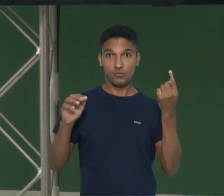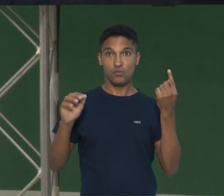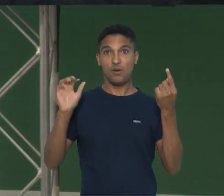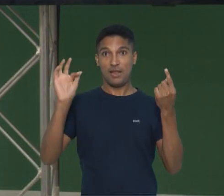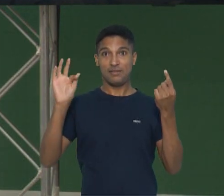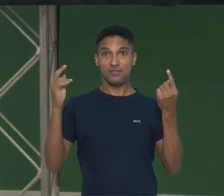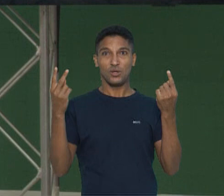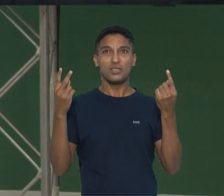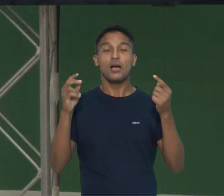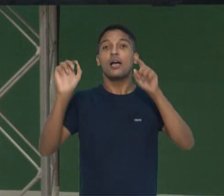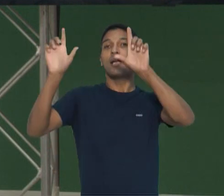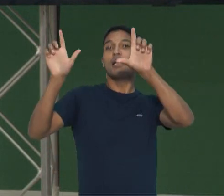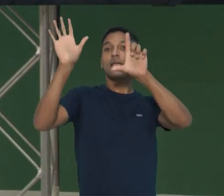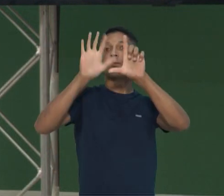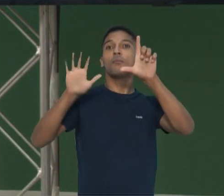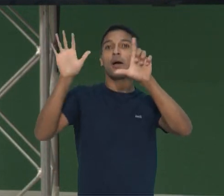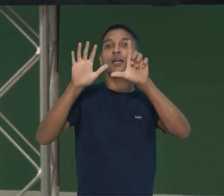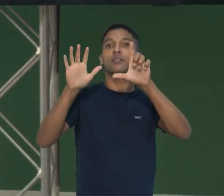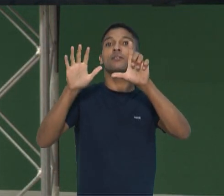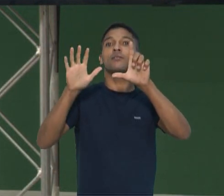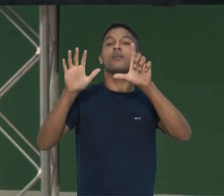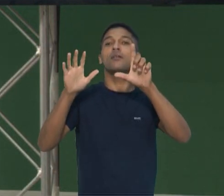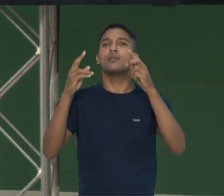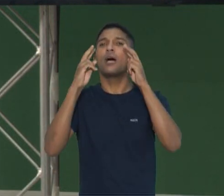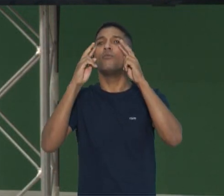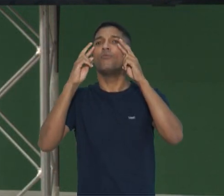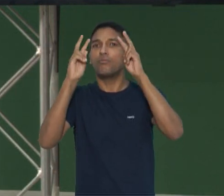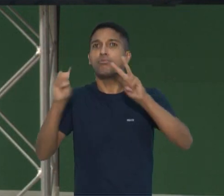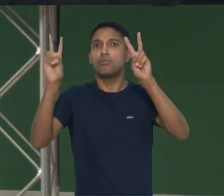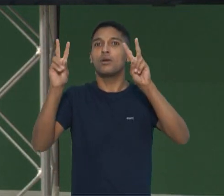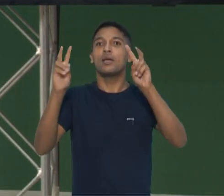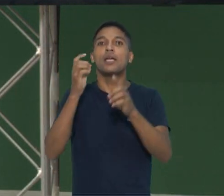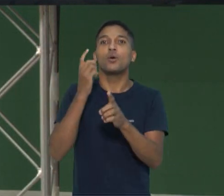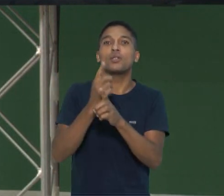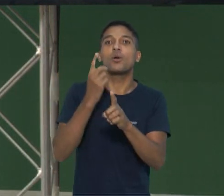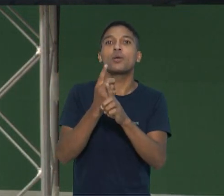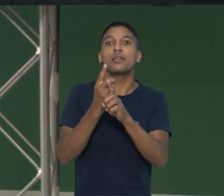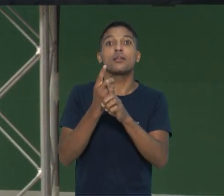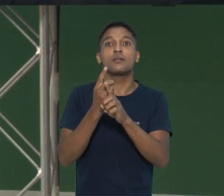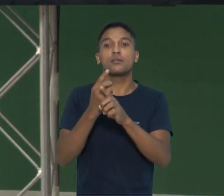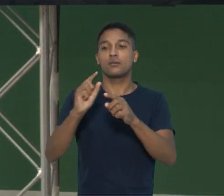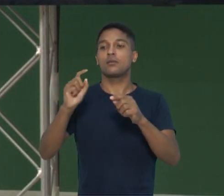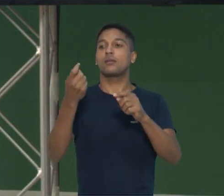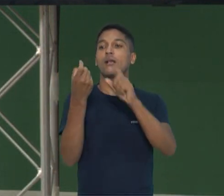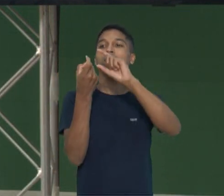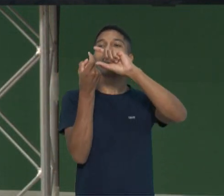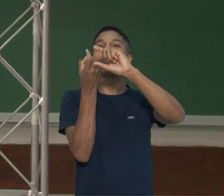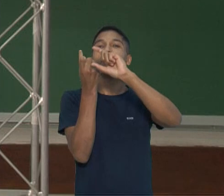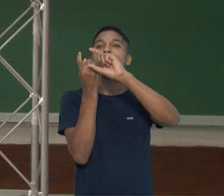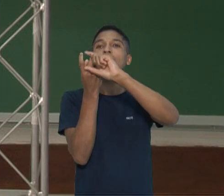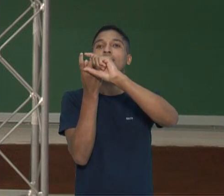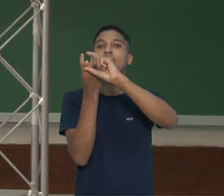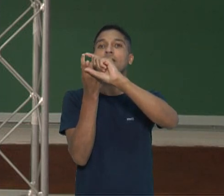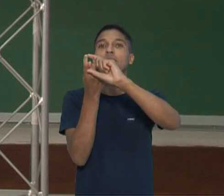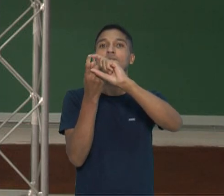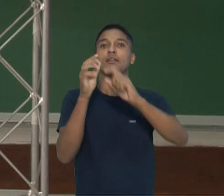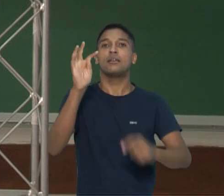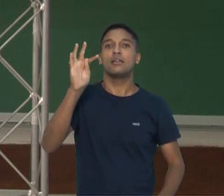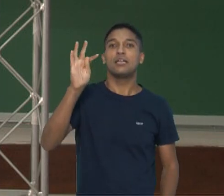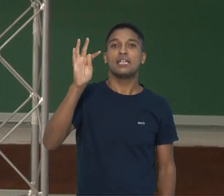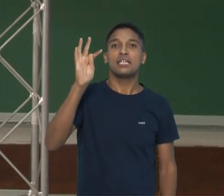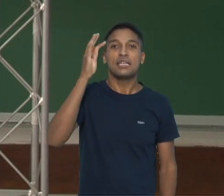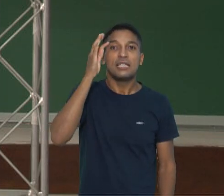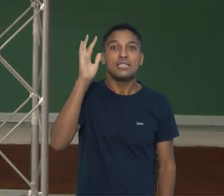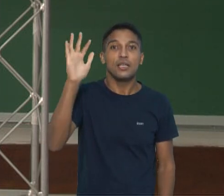para vocês aonde que está o Teorema de Pitágoras. Ele é diferente da relação que é usada para as